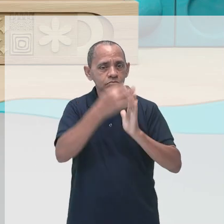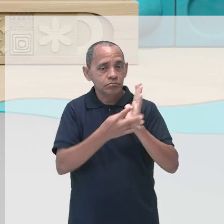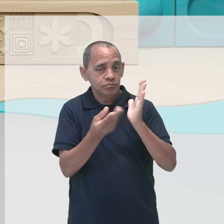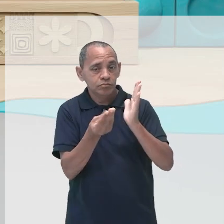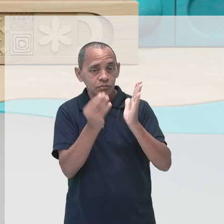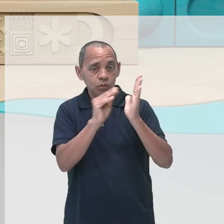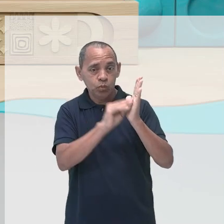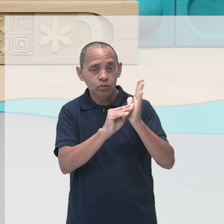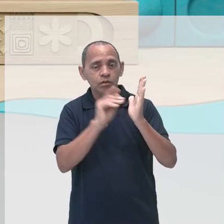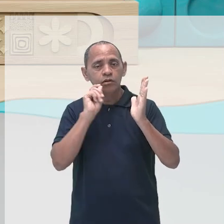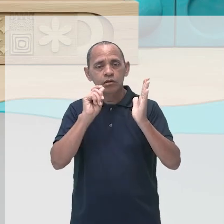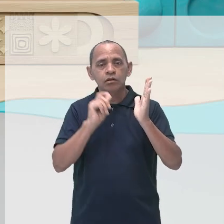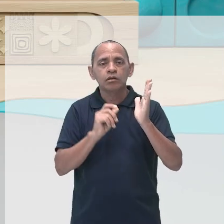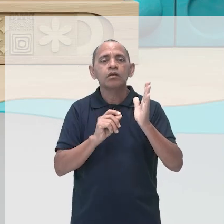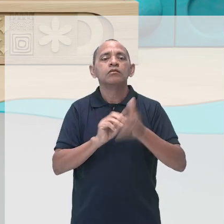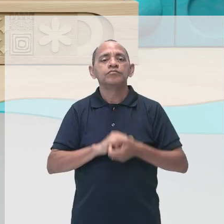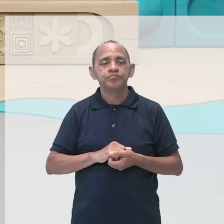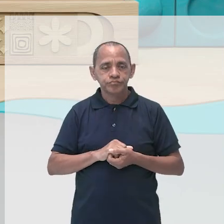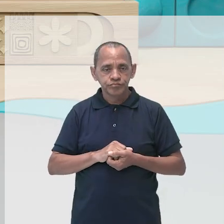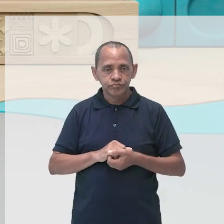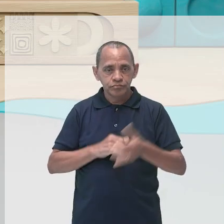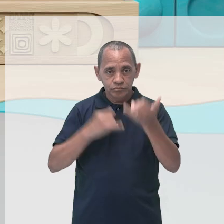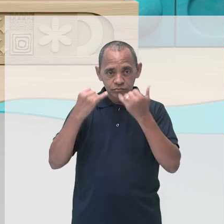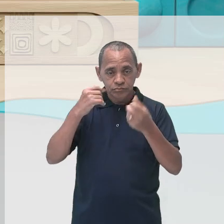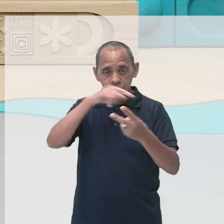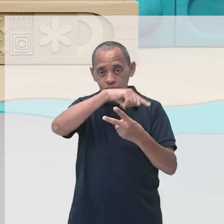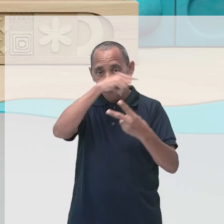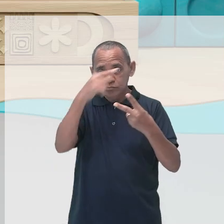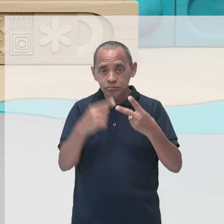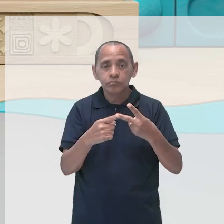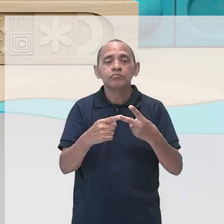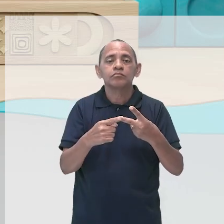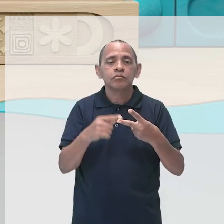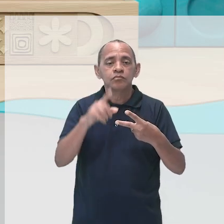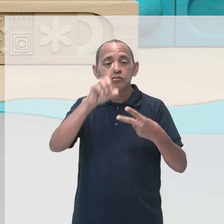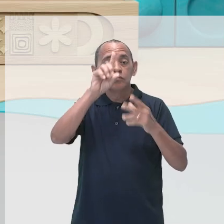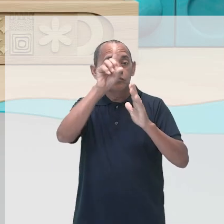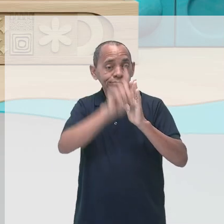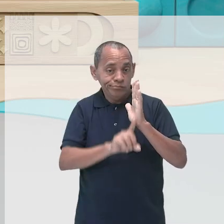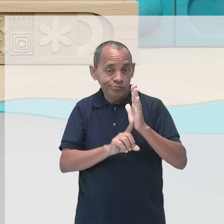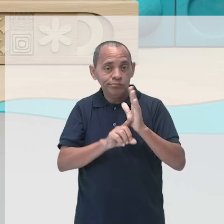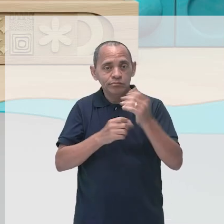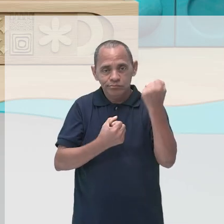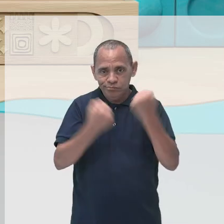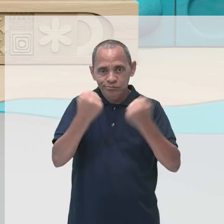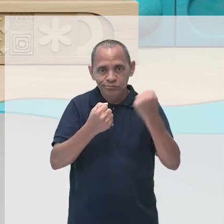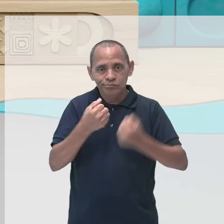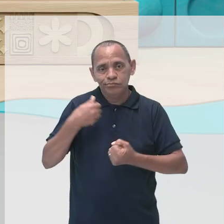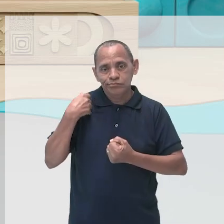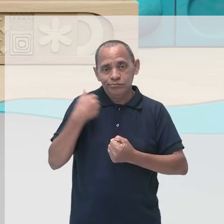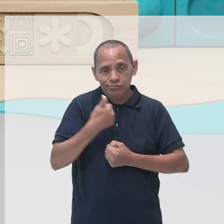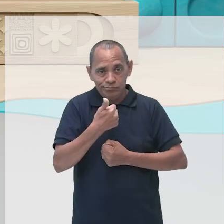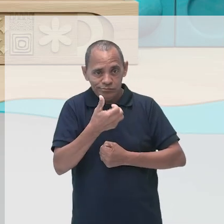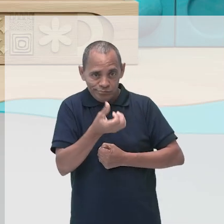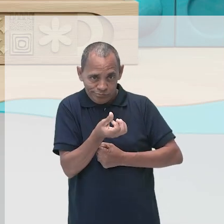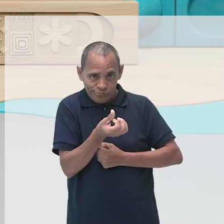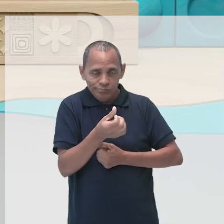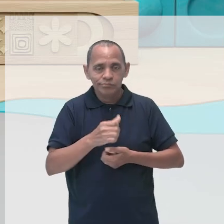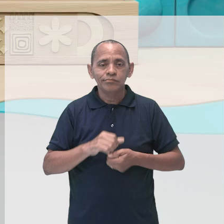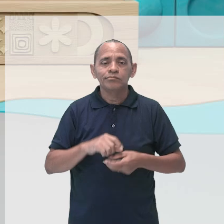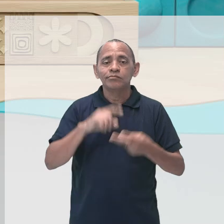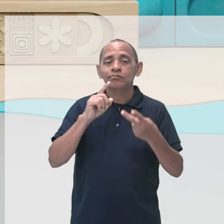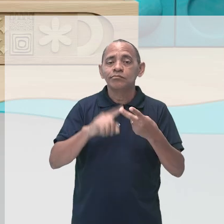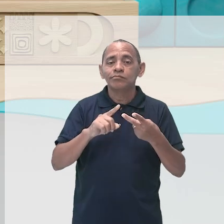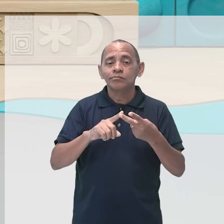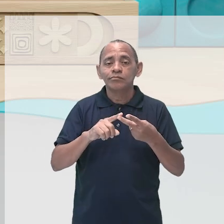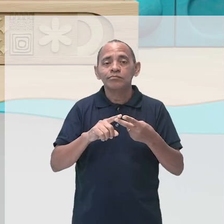desdobramentos possíveis e imediatos, 2 deles são o direito de dirigir aos 16 anos, então, e também a